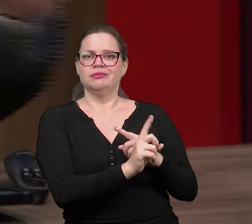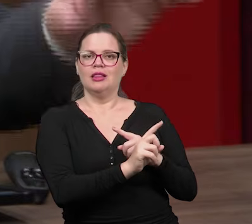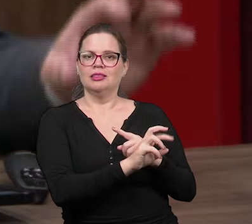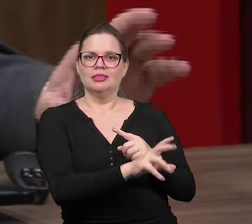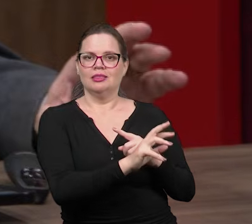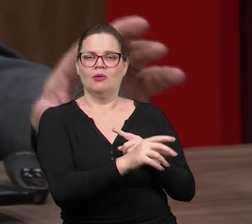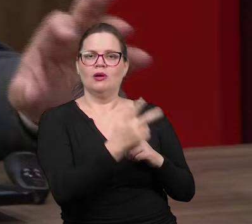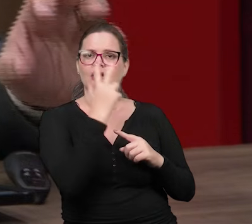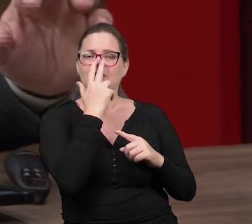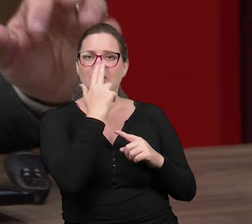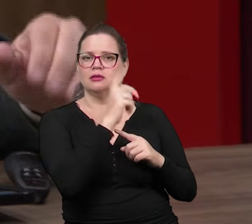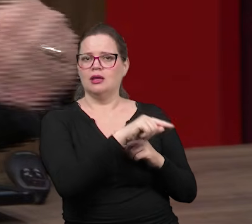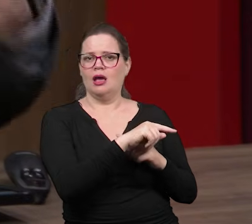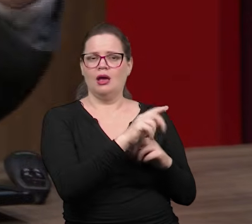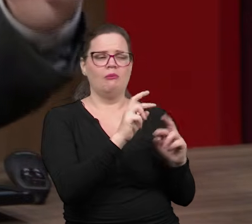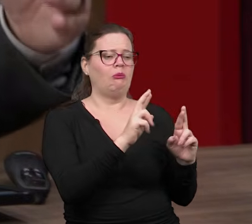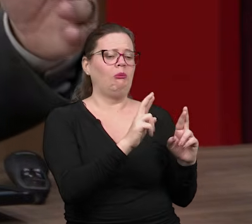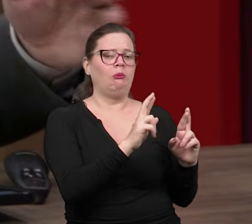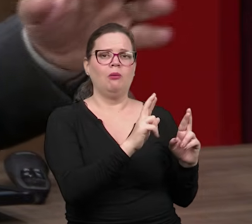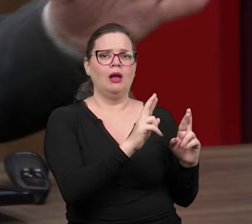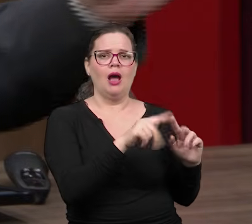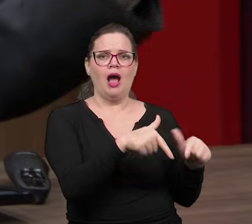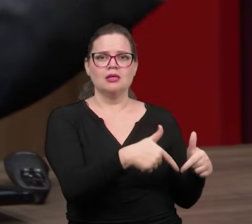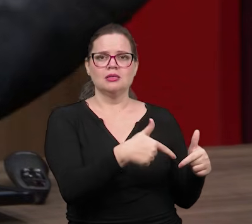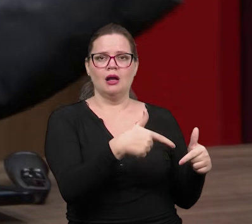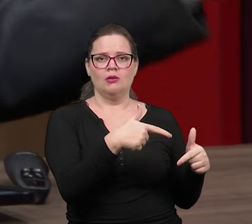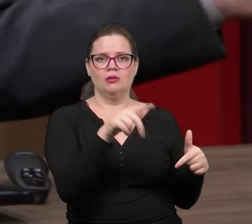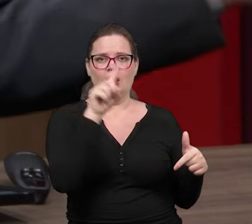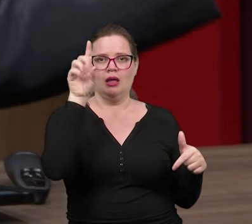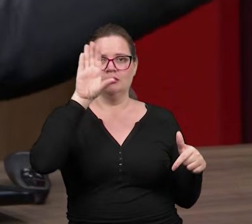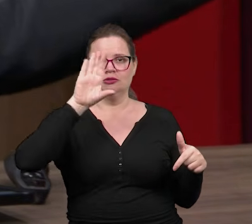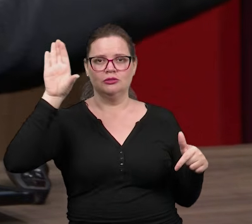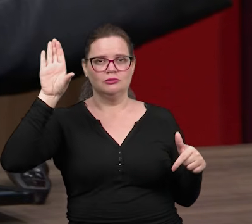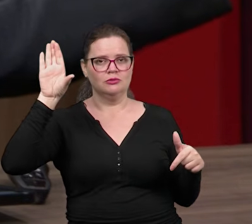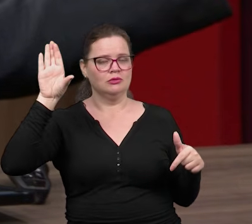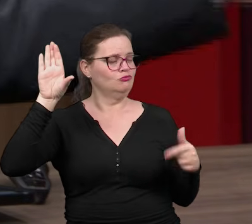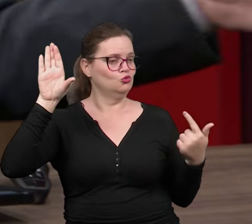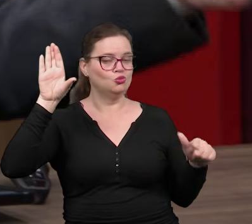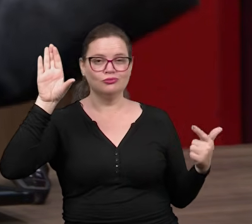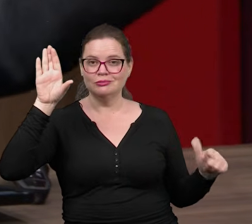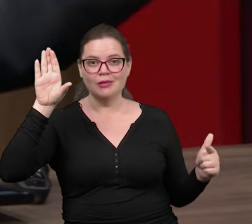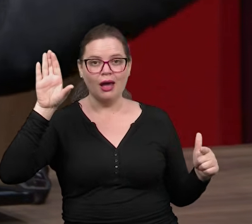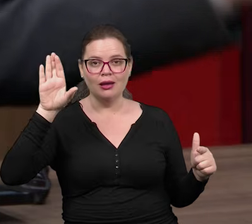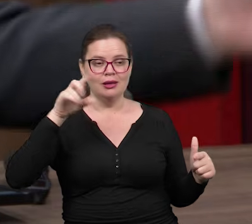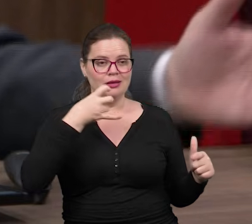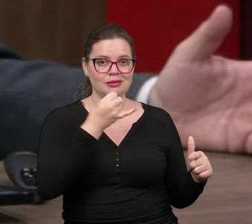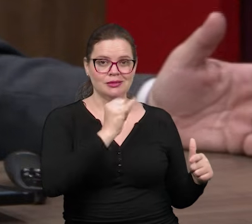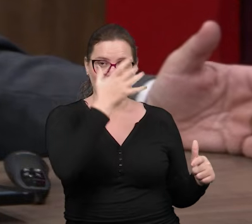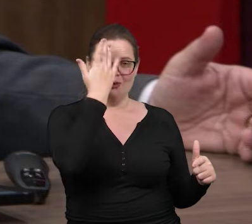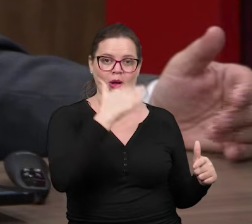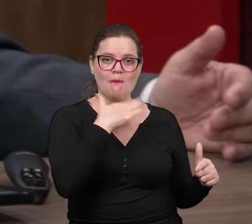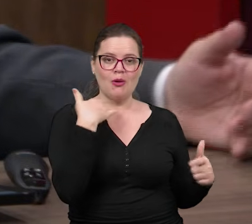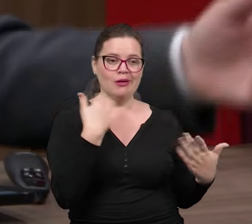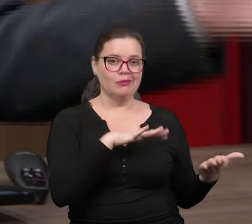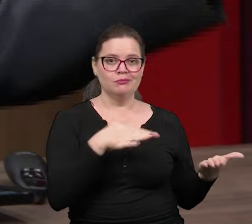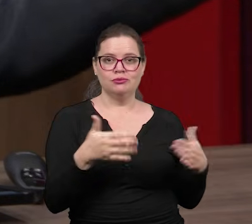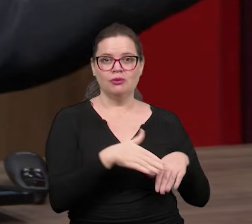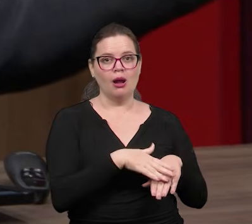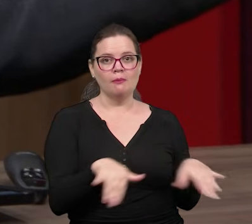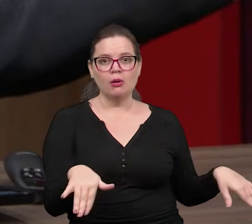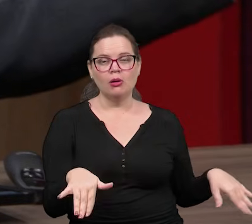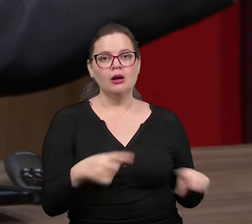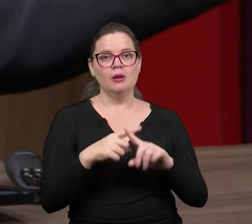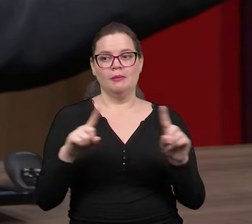Ela morre com o homem e ela não tem essa ação eterna. Então nós trouxemos esse quadro desde a igreja primitiva, passar pelas perseguições, a fé